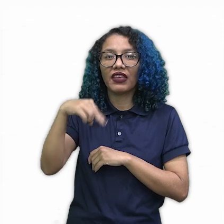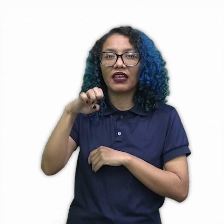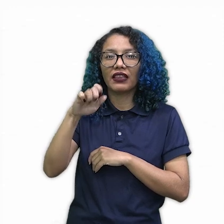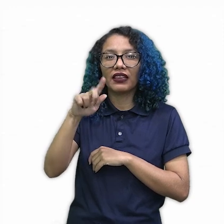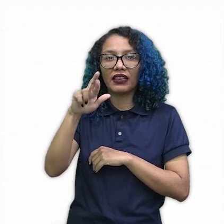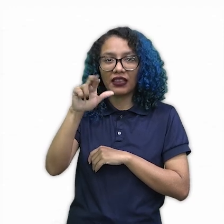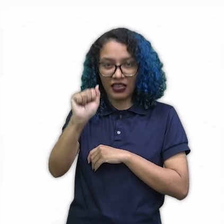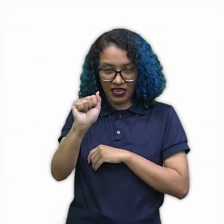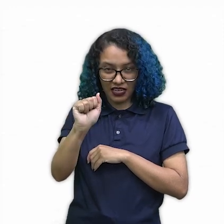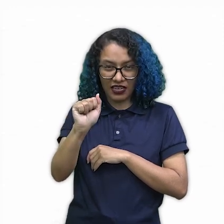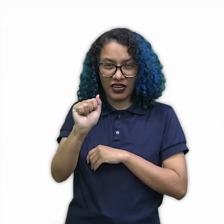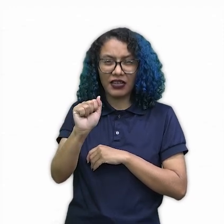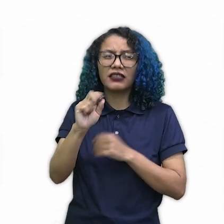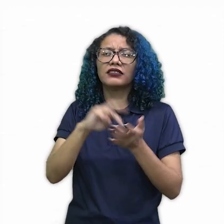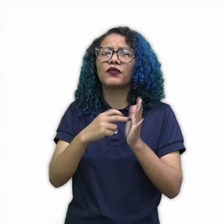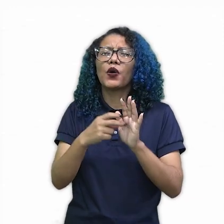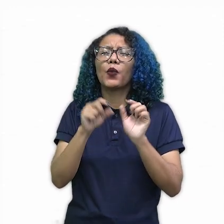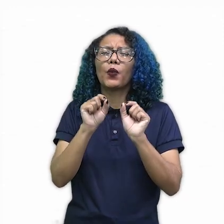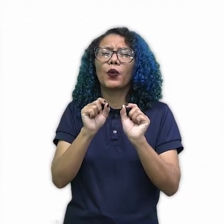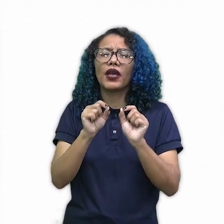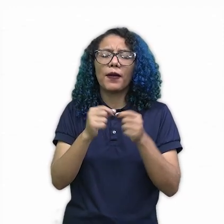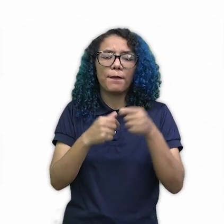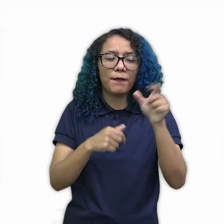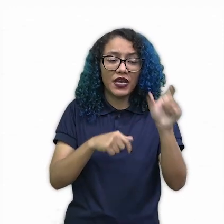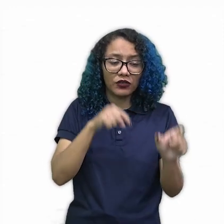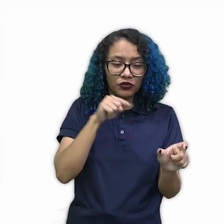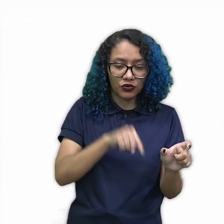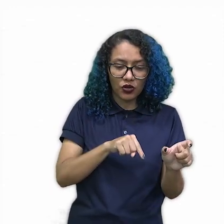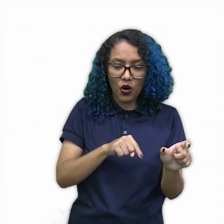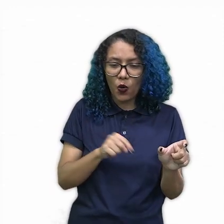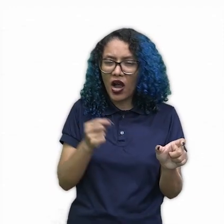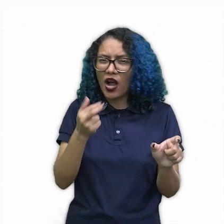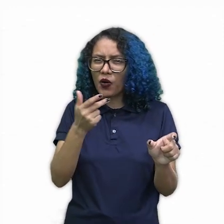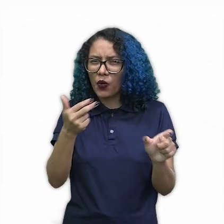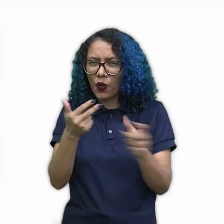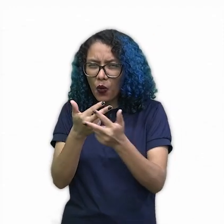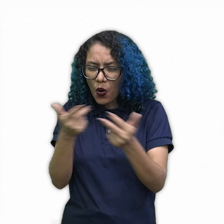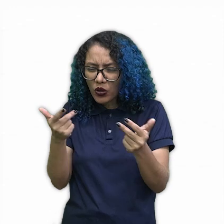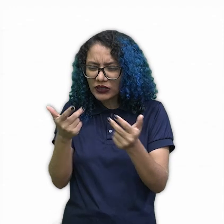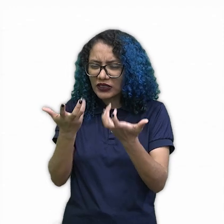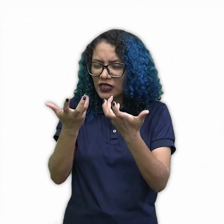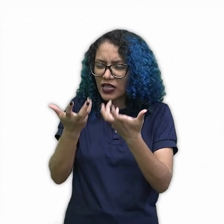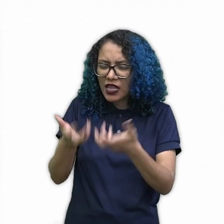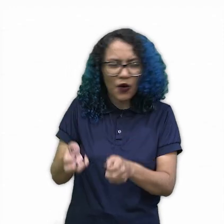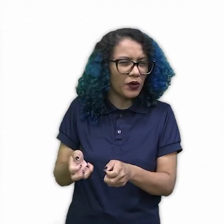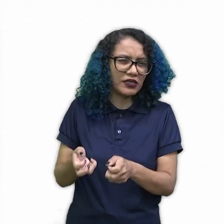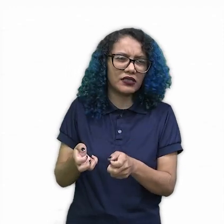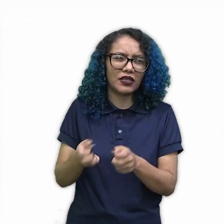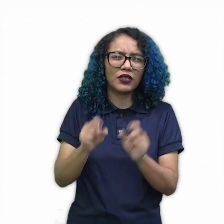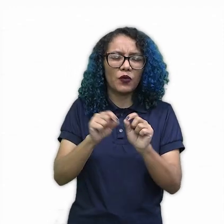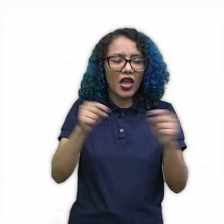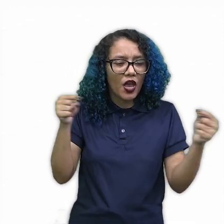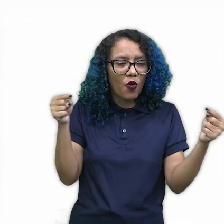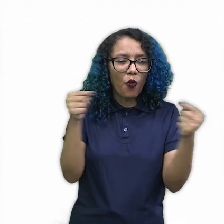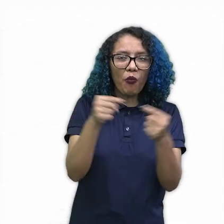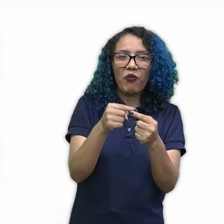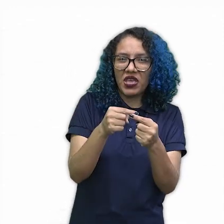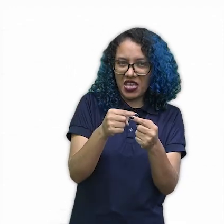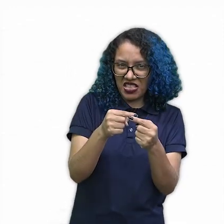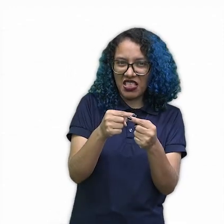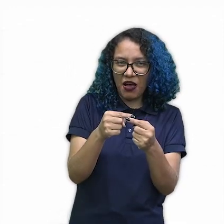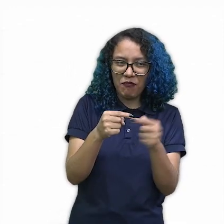pessoa negra a coisas que não são socialmente aceitas e que devem ser evitadas ou